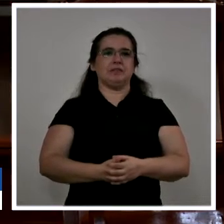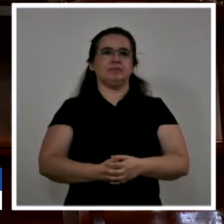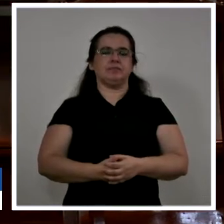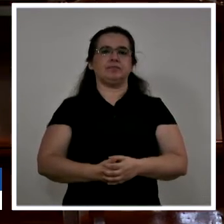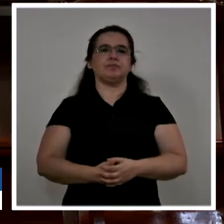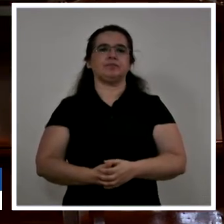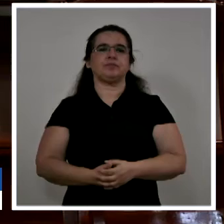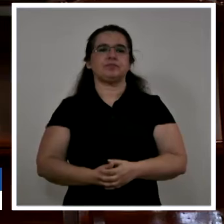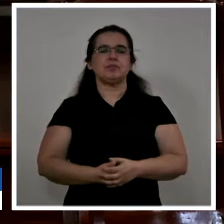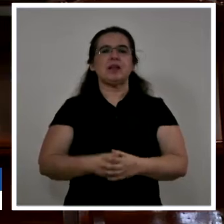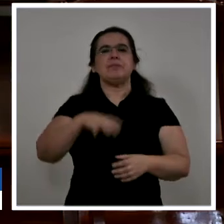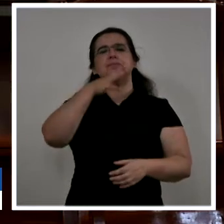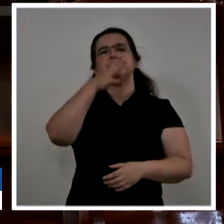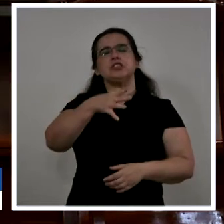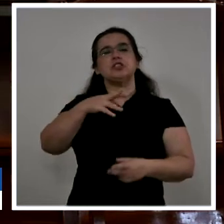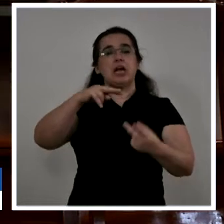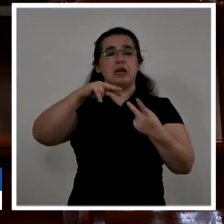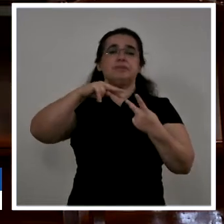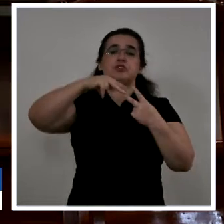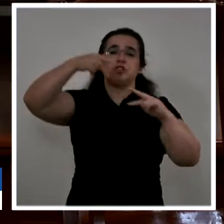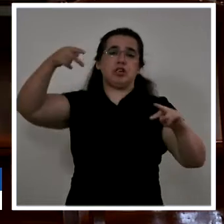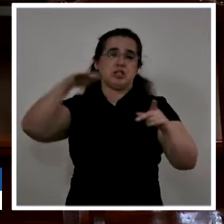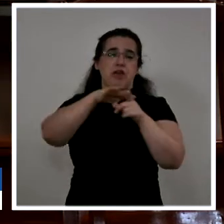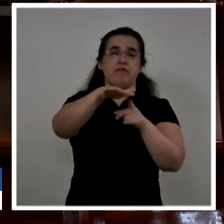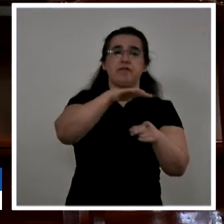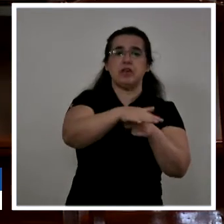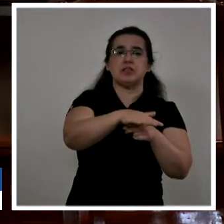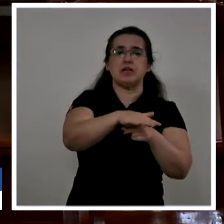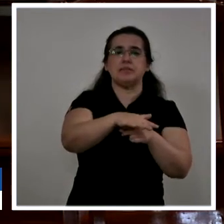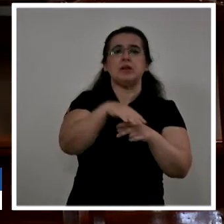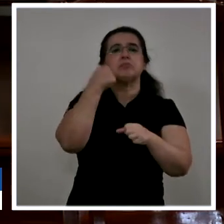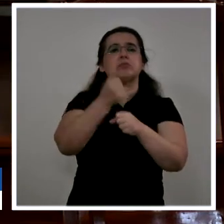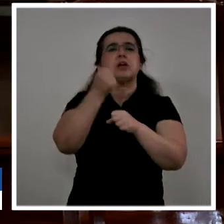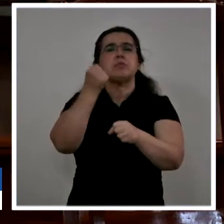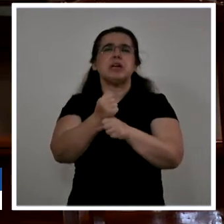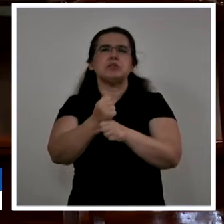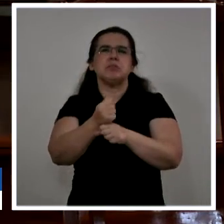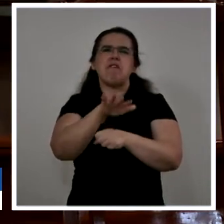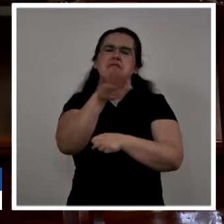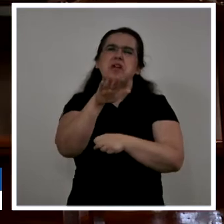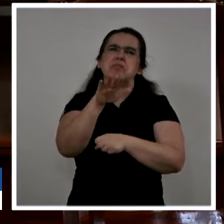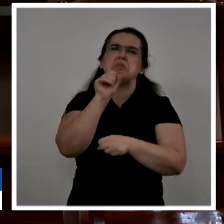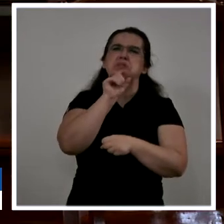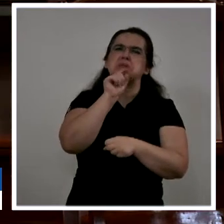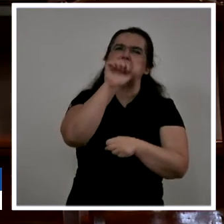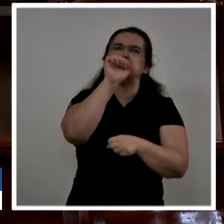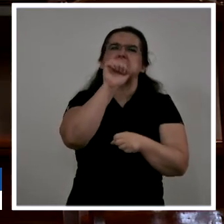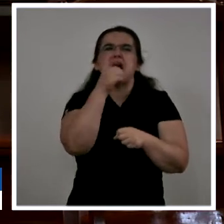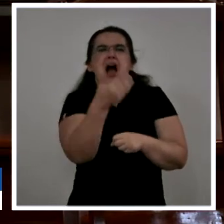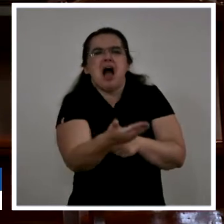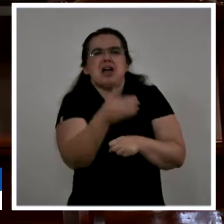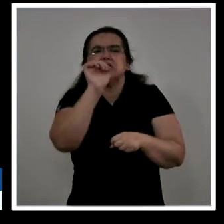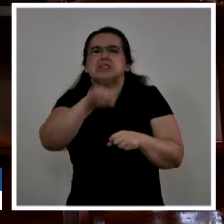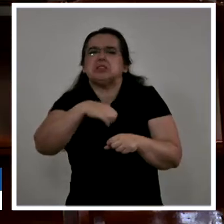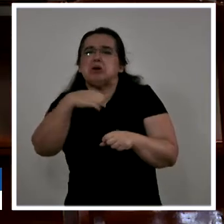deterministic fashion. Ele diz que as influências genéticas funcionam de uma forma probabilística e não de uma forma